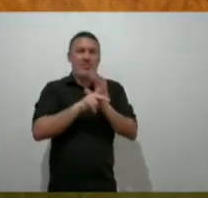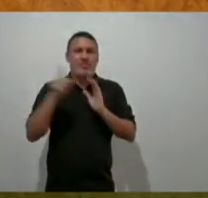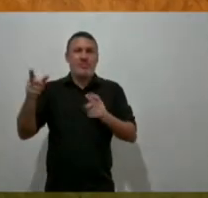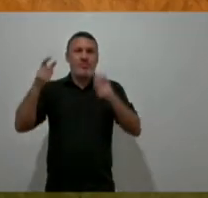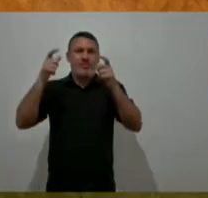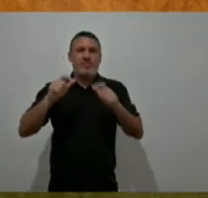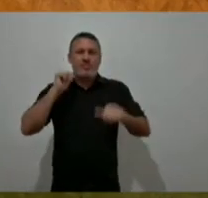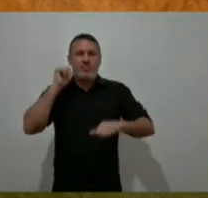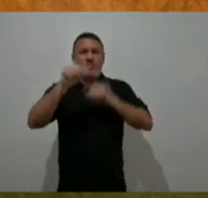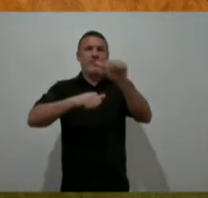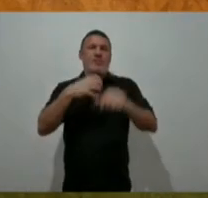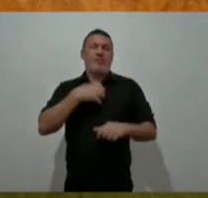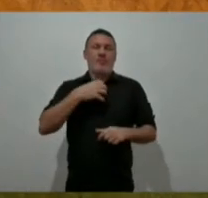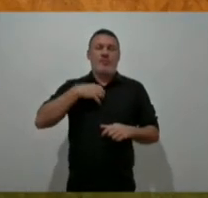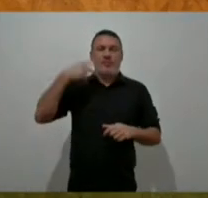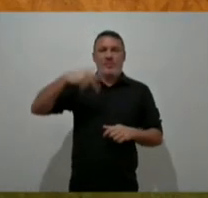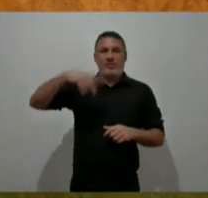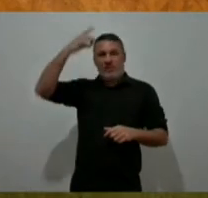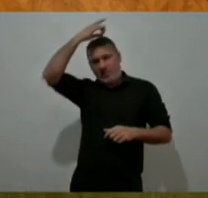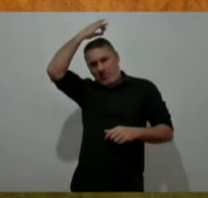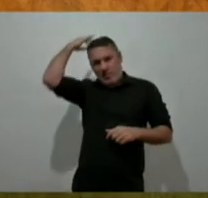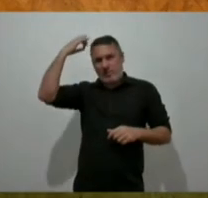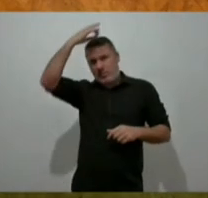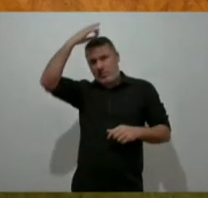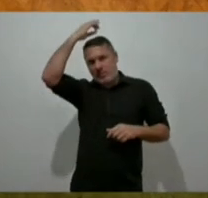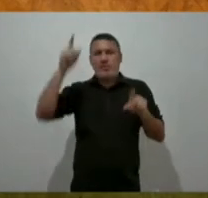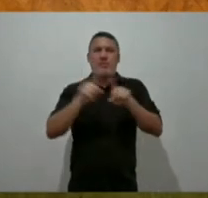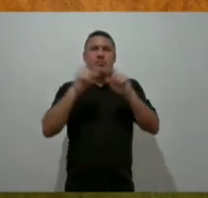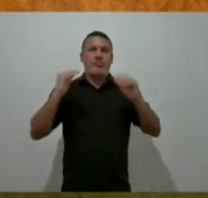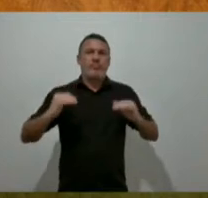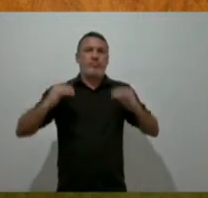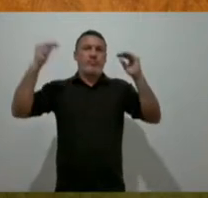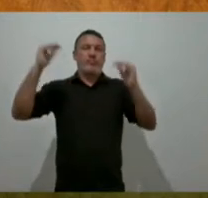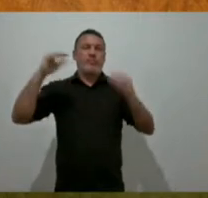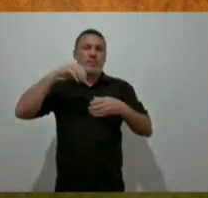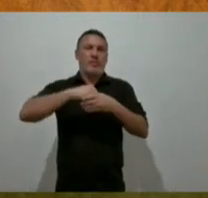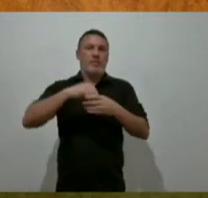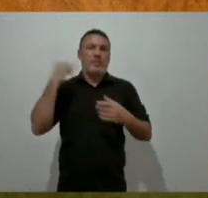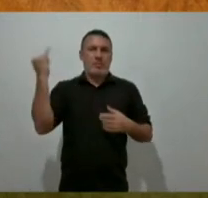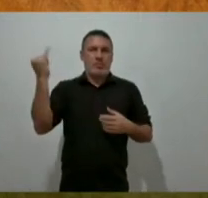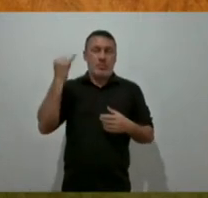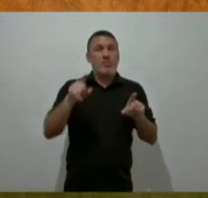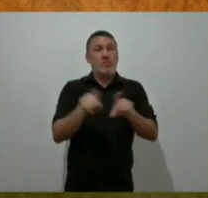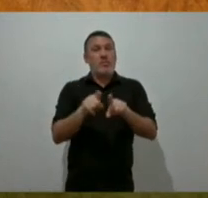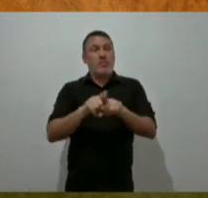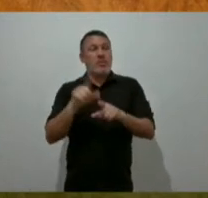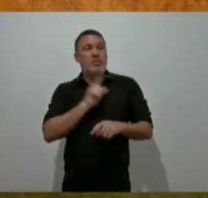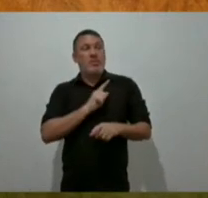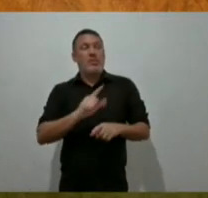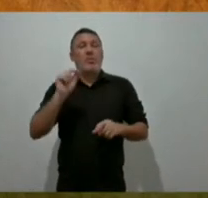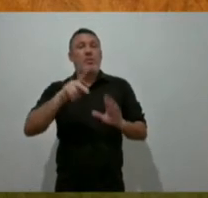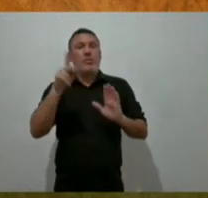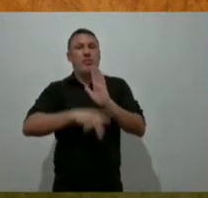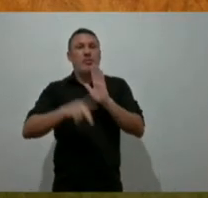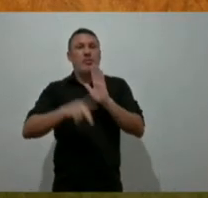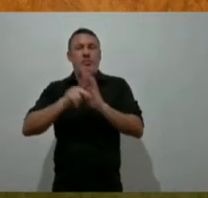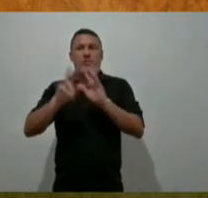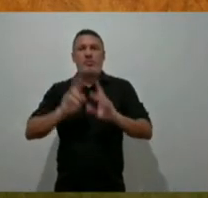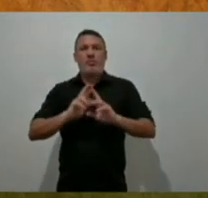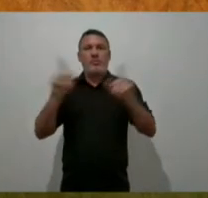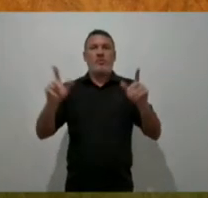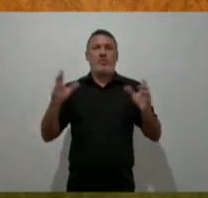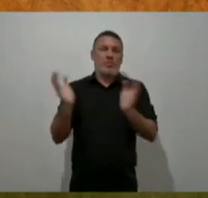trazendo para a gente um assunto tão relevante. A gente não podia trazer aqui hoje um projeto diferente do Showa. O Showa